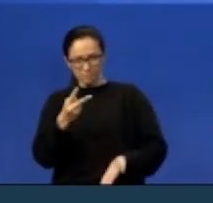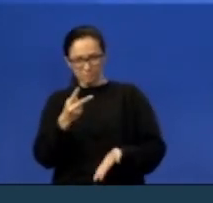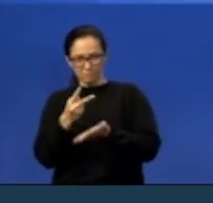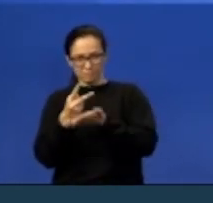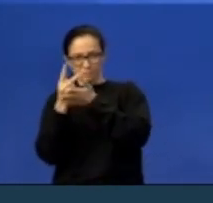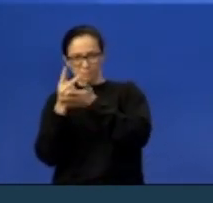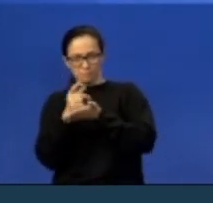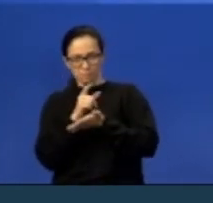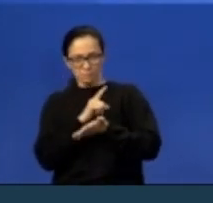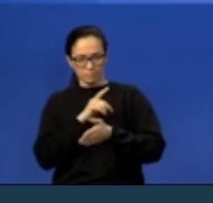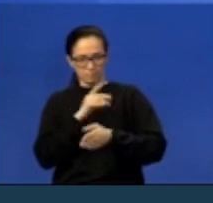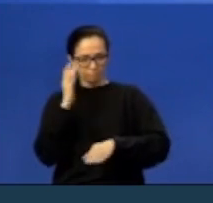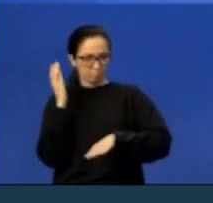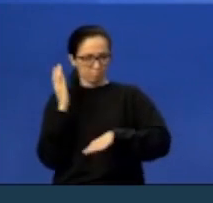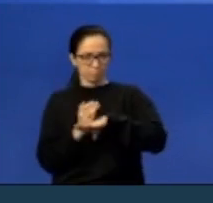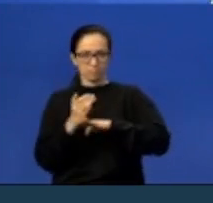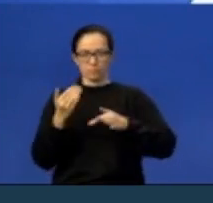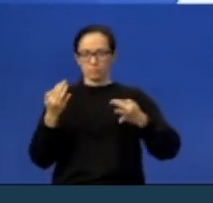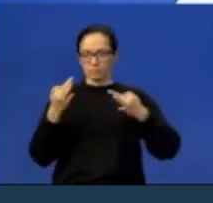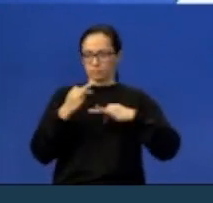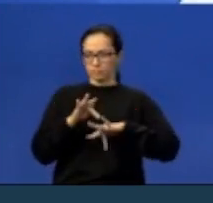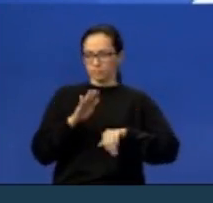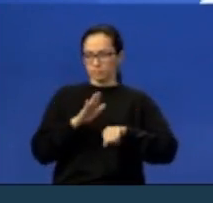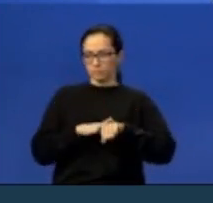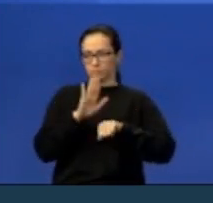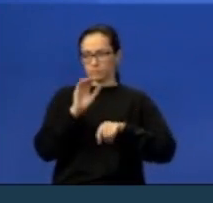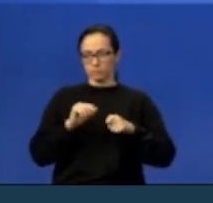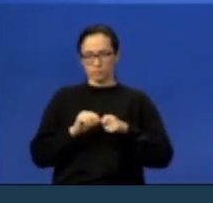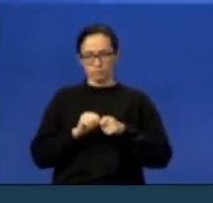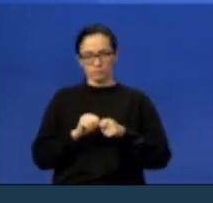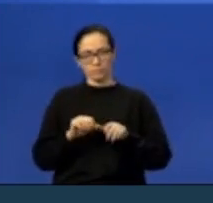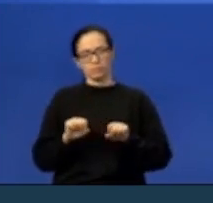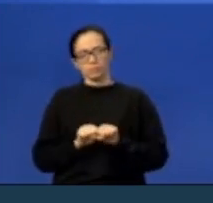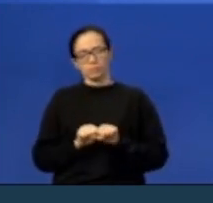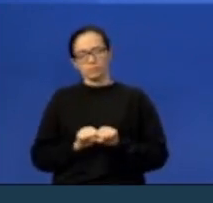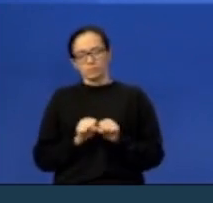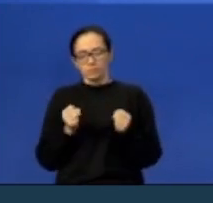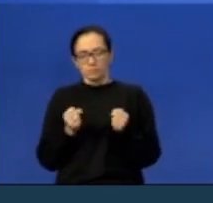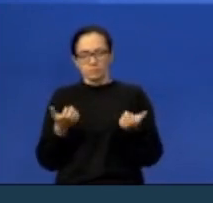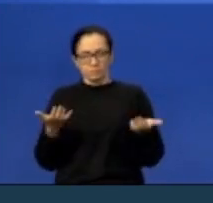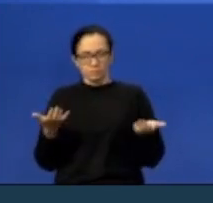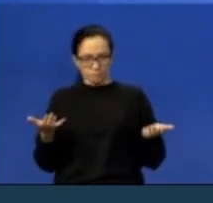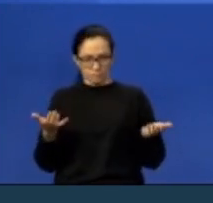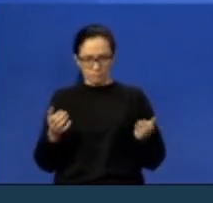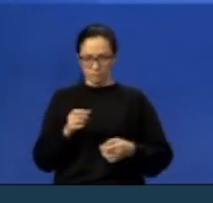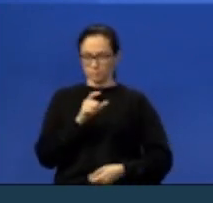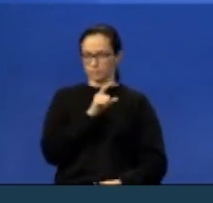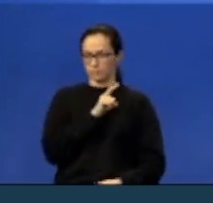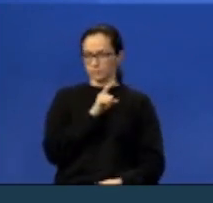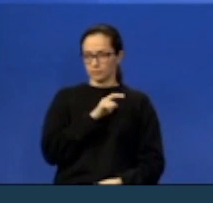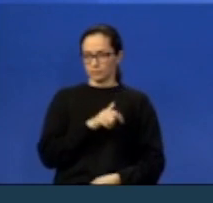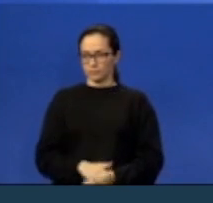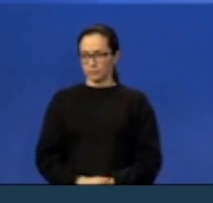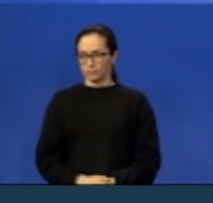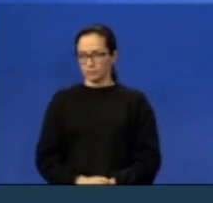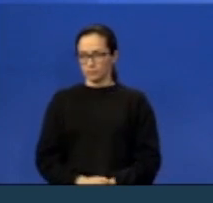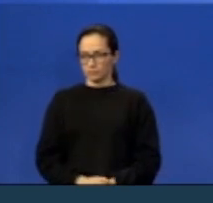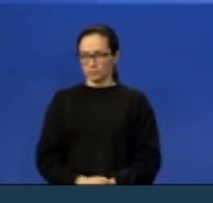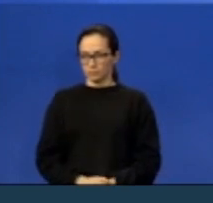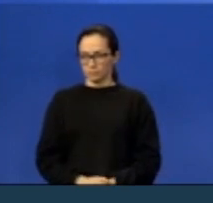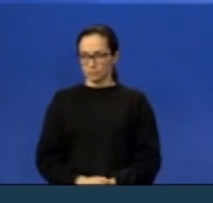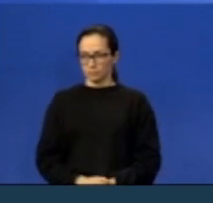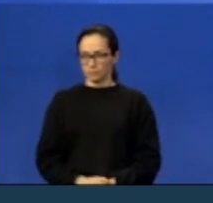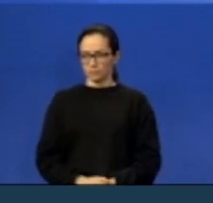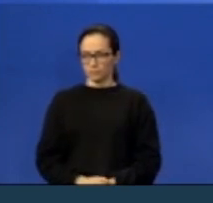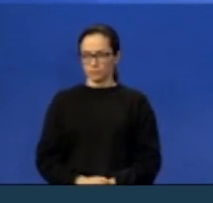mecanismo traumático, muitas vezes com uma rotação, um estiramento do membro, ela acaba sofrendo uma